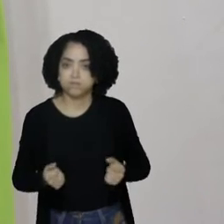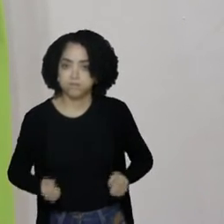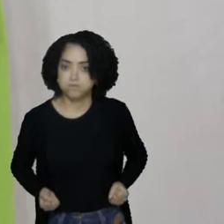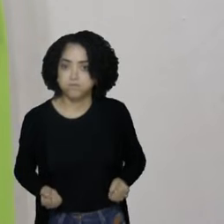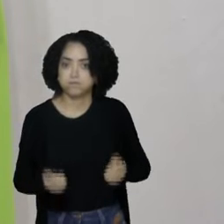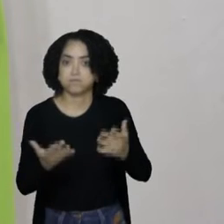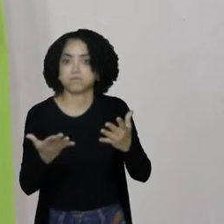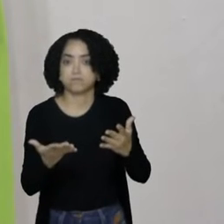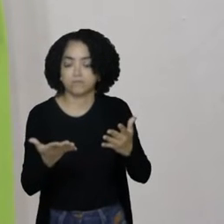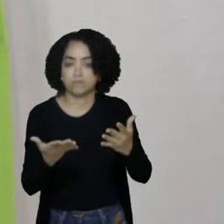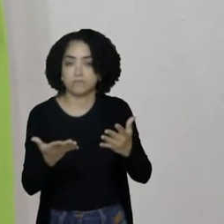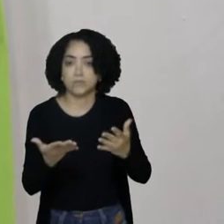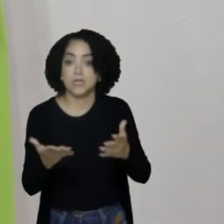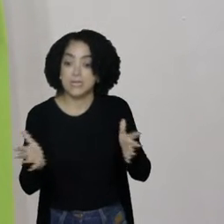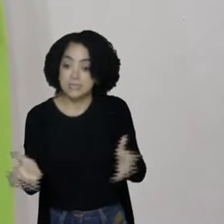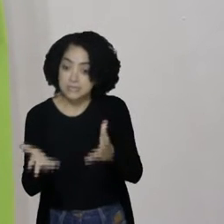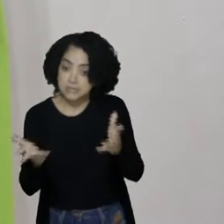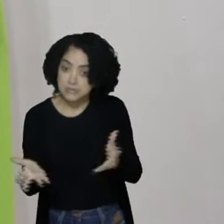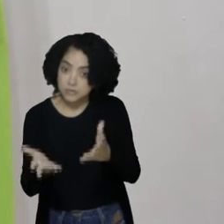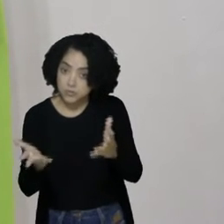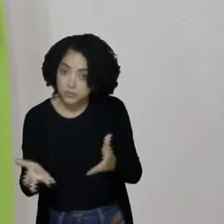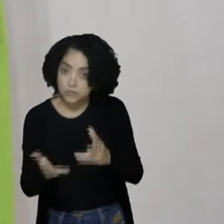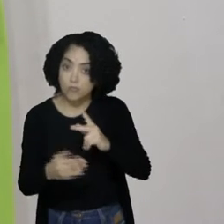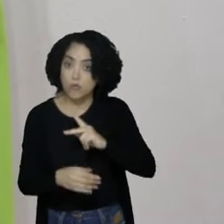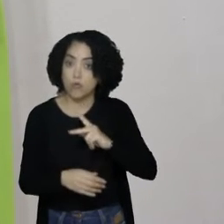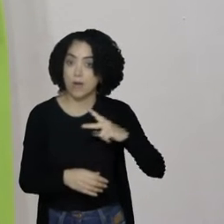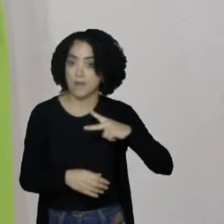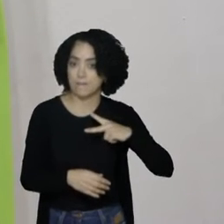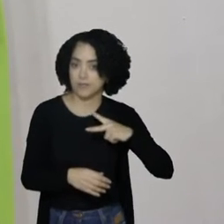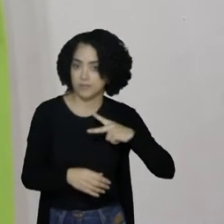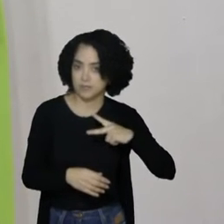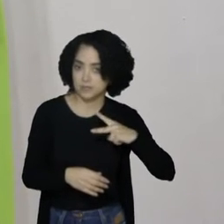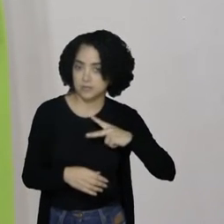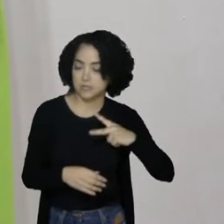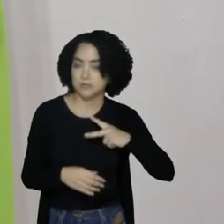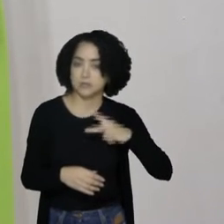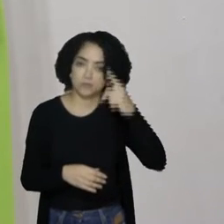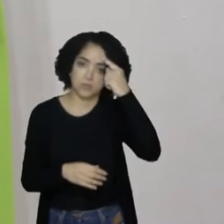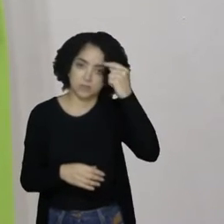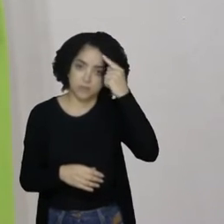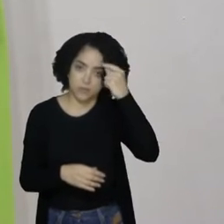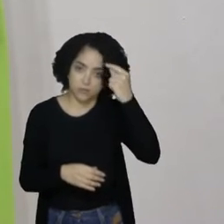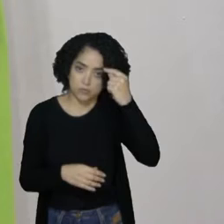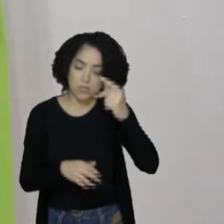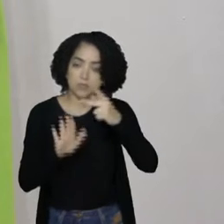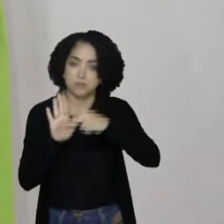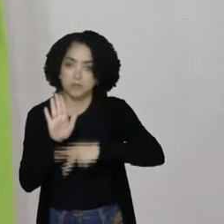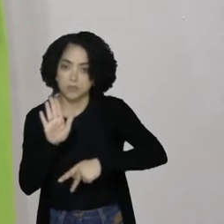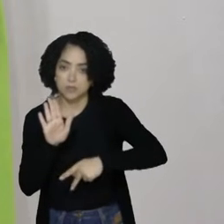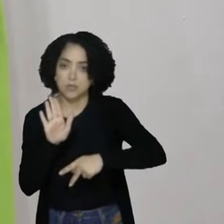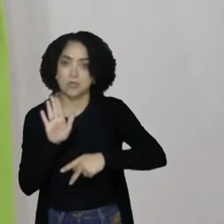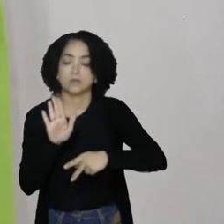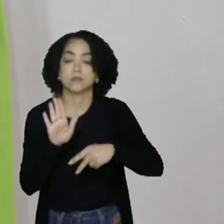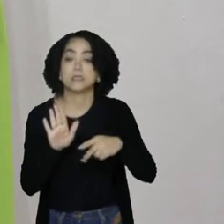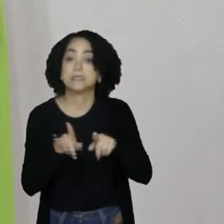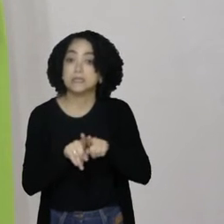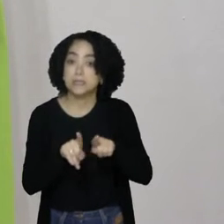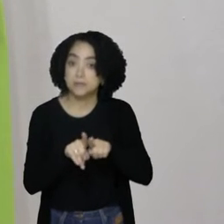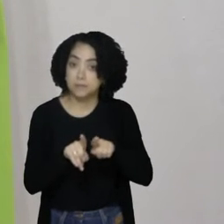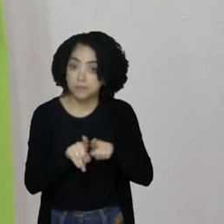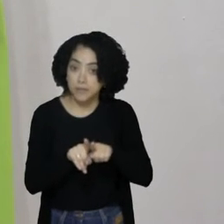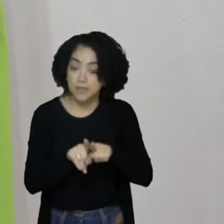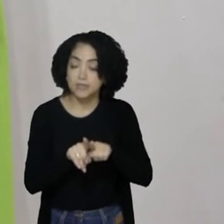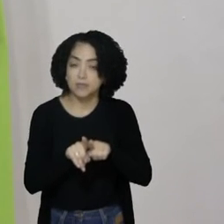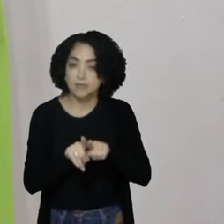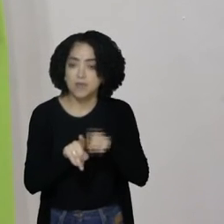anos, e incentivou a privatização das universidades federais por meio do programa Futurice. Ainda por cima, seu descaso